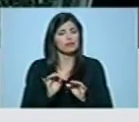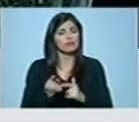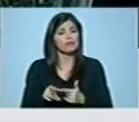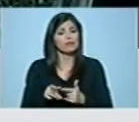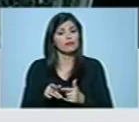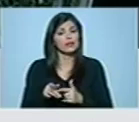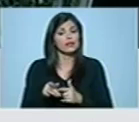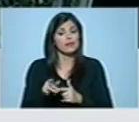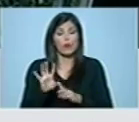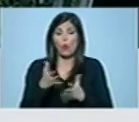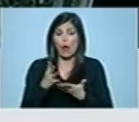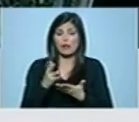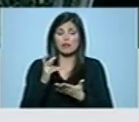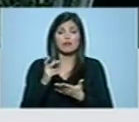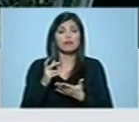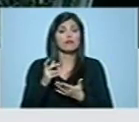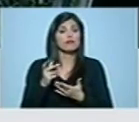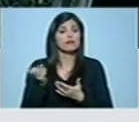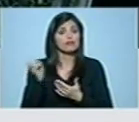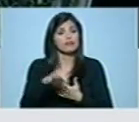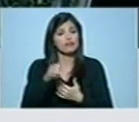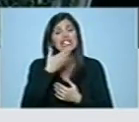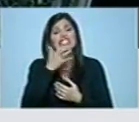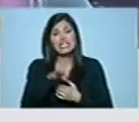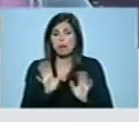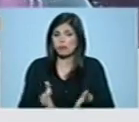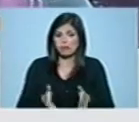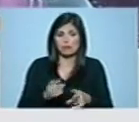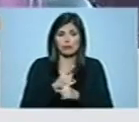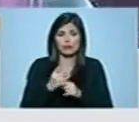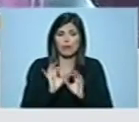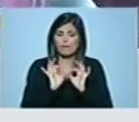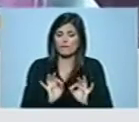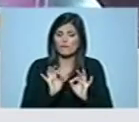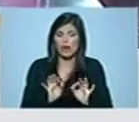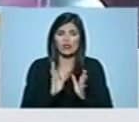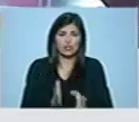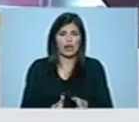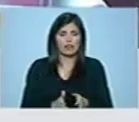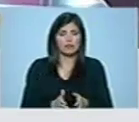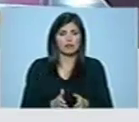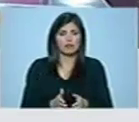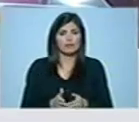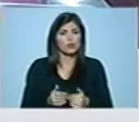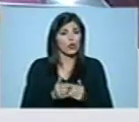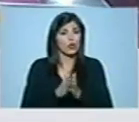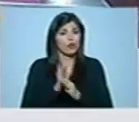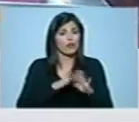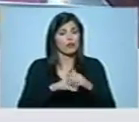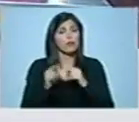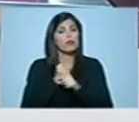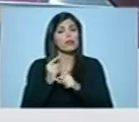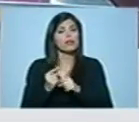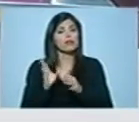mais cuidada. Quando chegar, nem precisa acrescentar sal, não precisa acrescentar nada. Porque está o tempero perfeito. Está não é? Perfeito, porque elas acabam